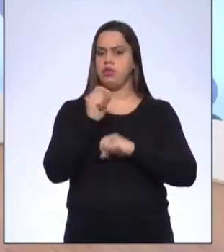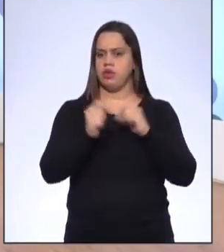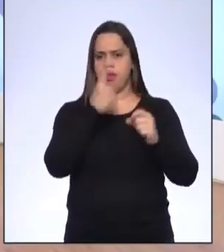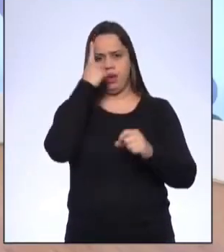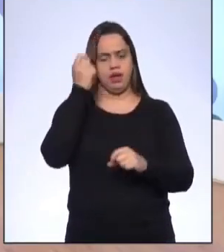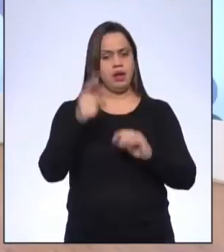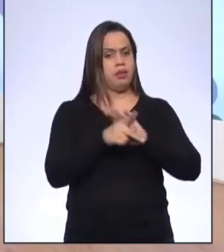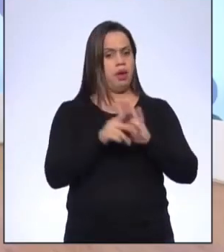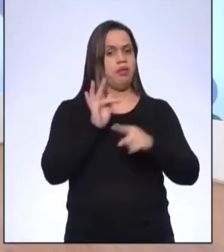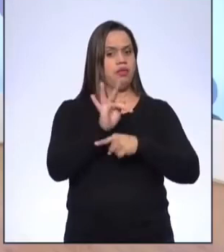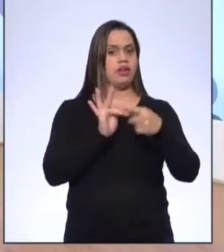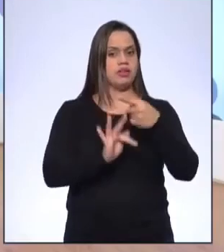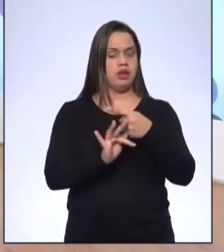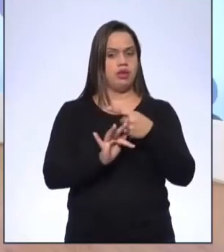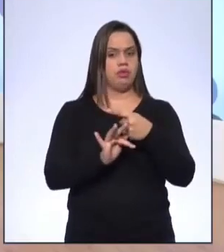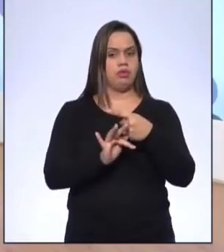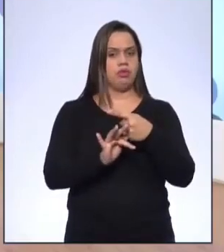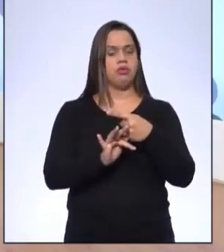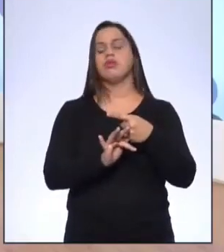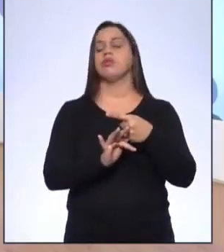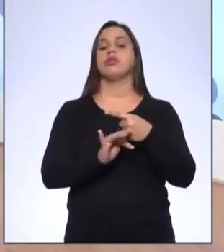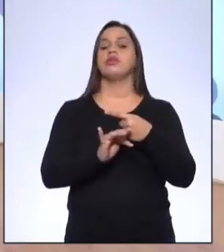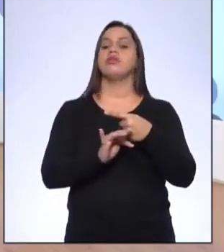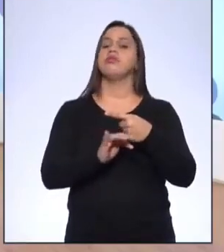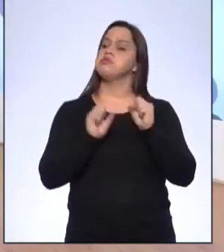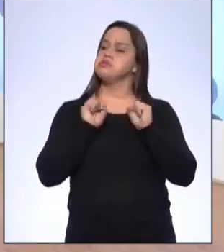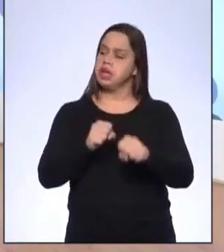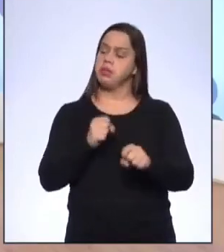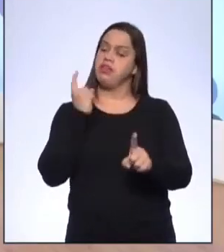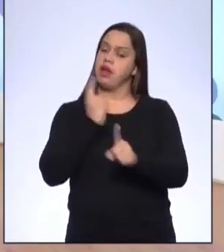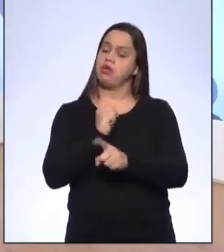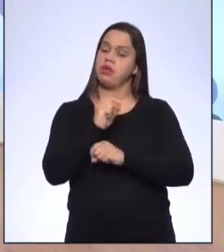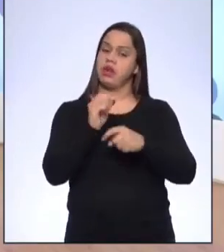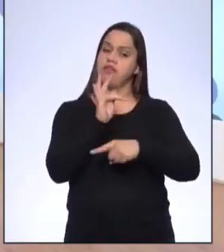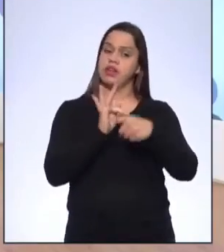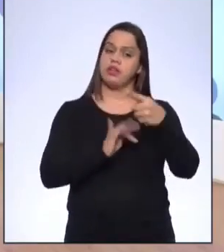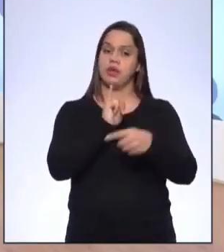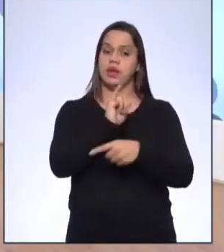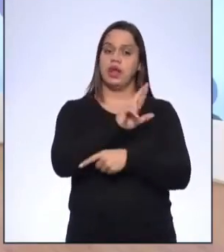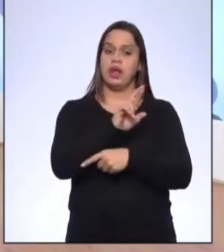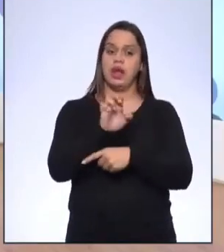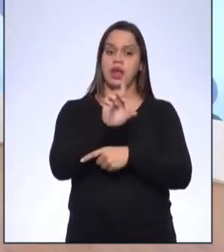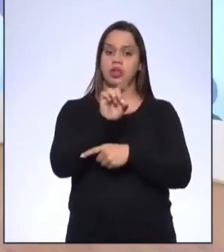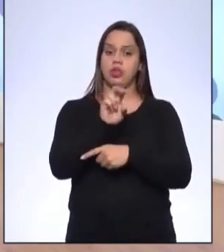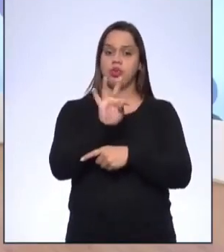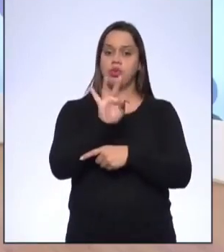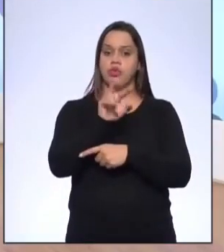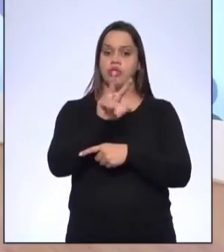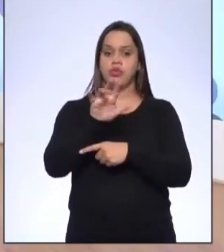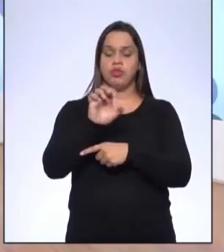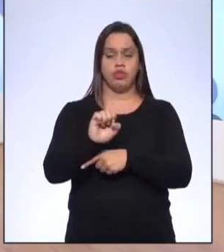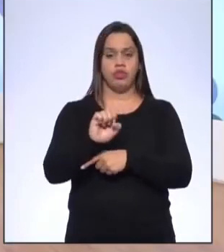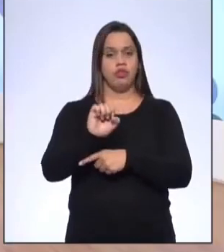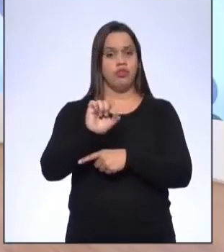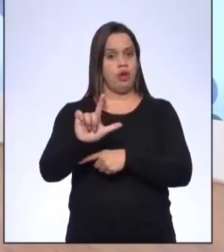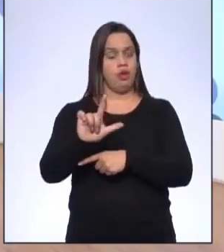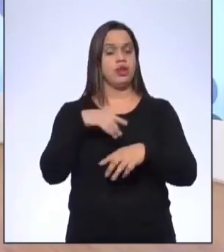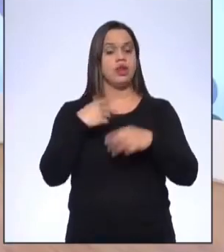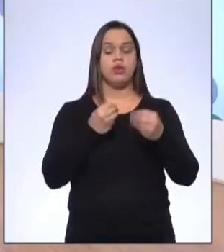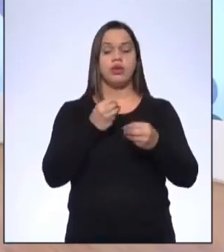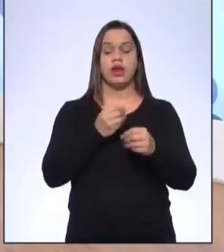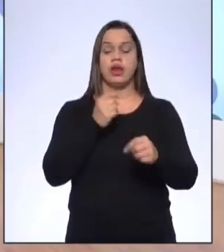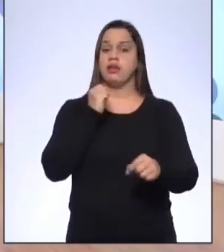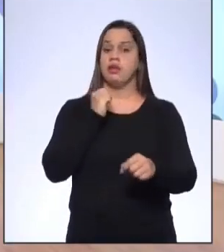estava falando, não é verdade? Com certeza. Então, essa ideia de multiplicar numerador e denominador por um mesmo valor, você acha a fração